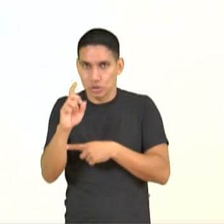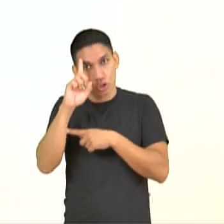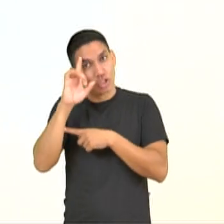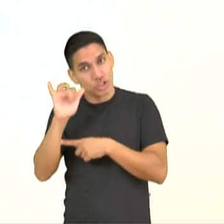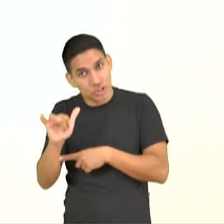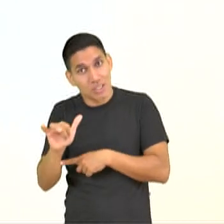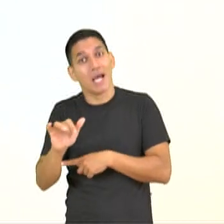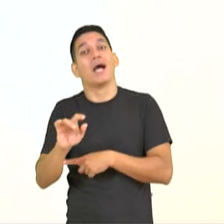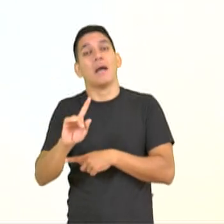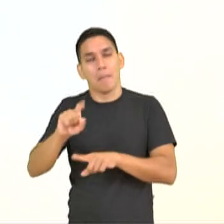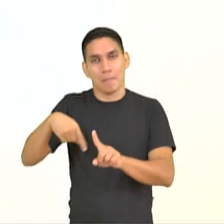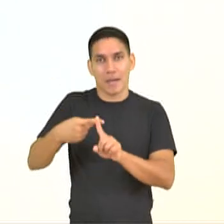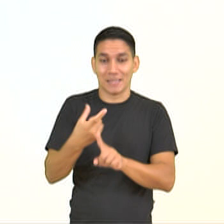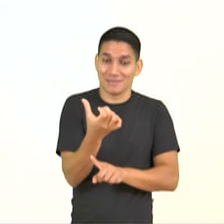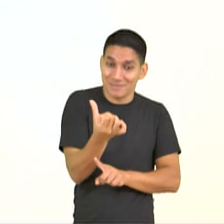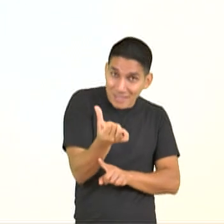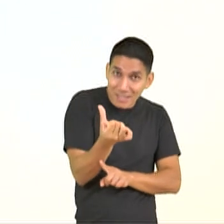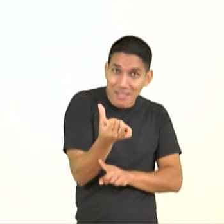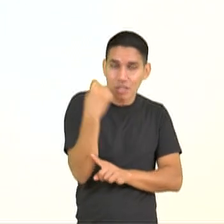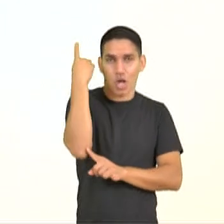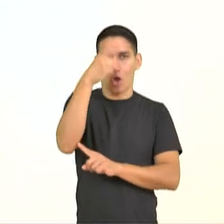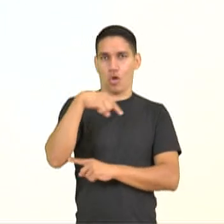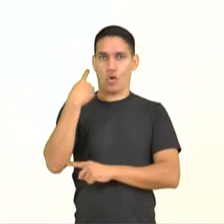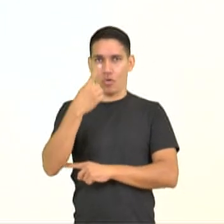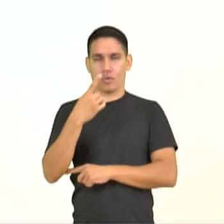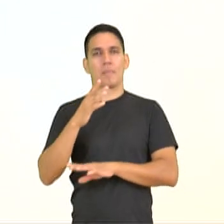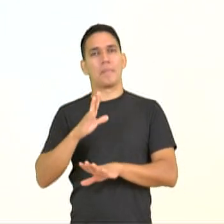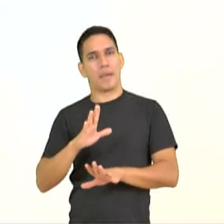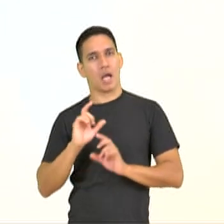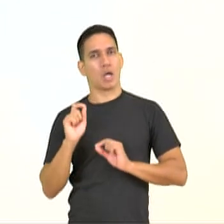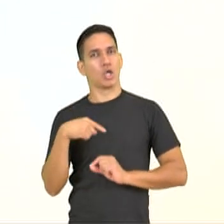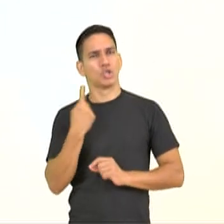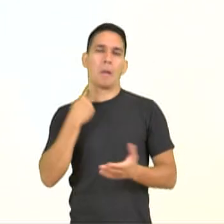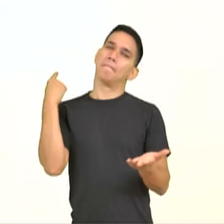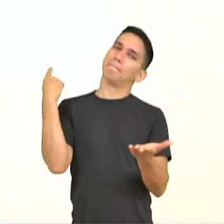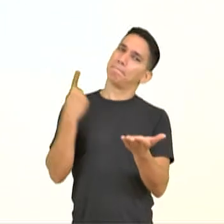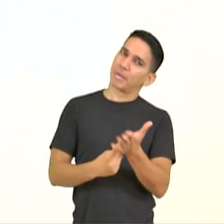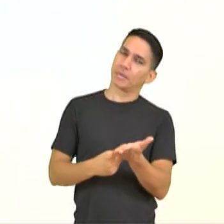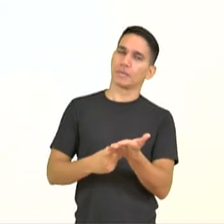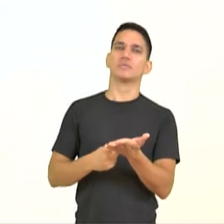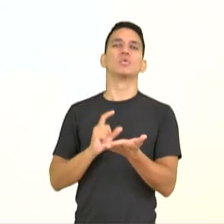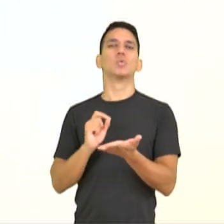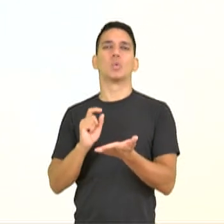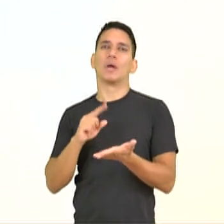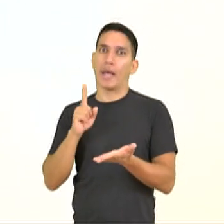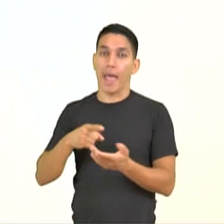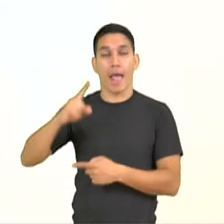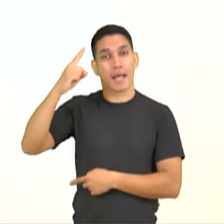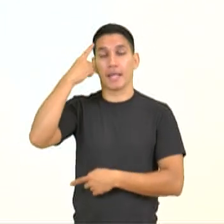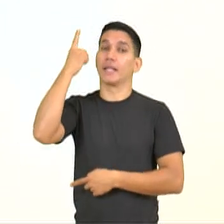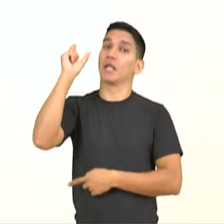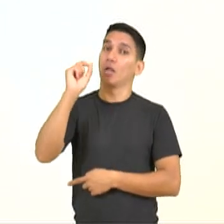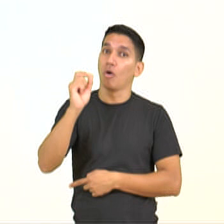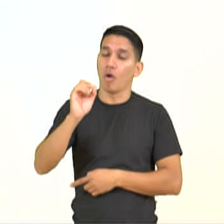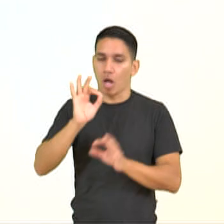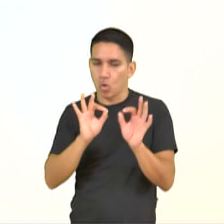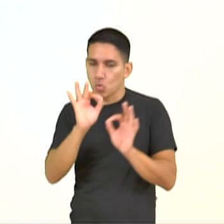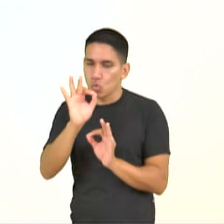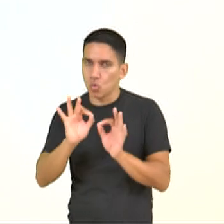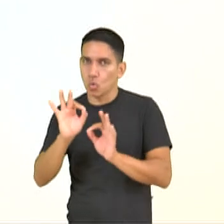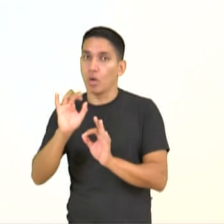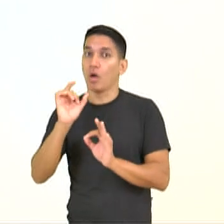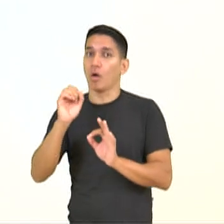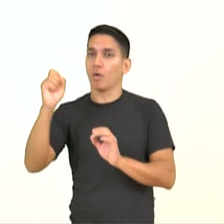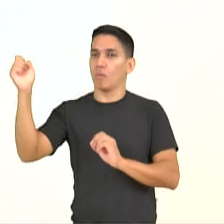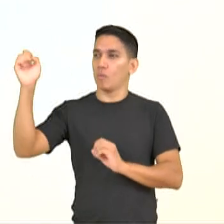e 6 horas. Mas a gente estabelece, então, e isso é a ideia de realizar a